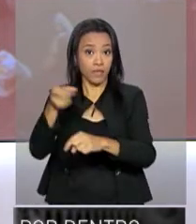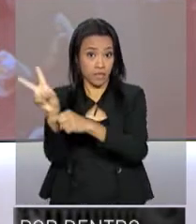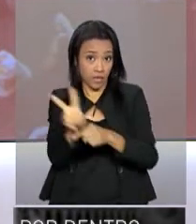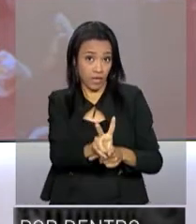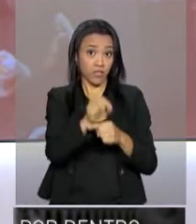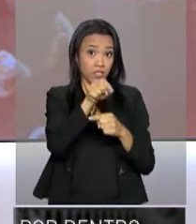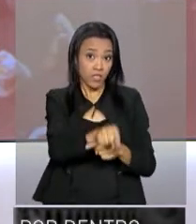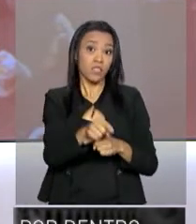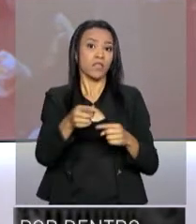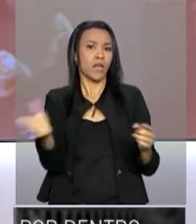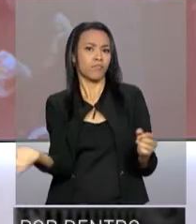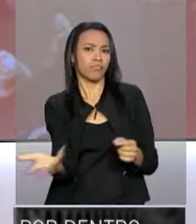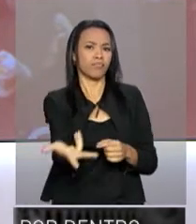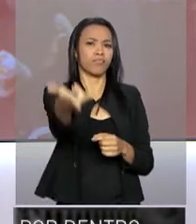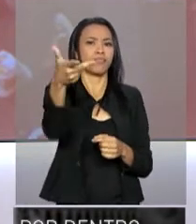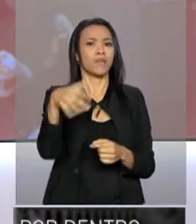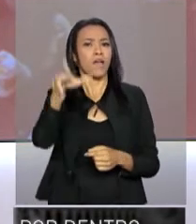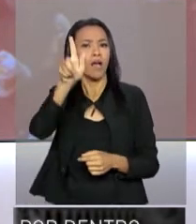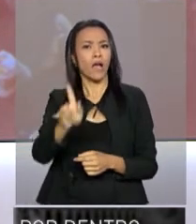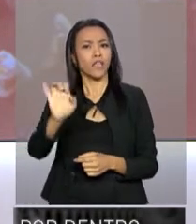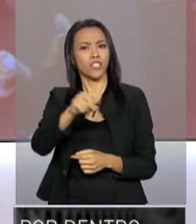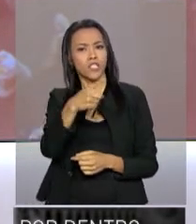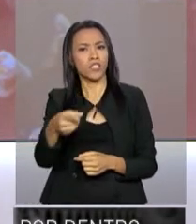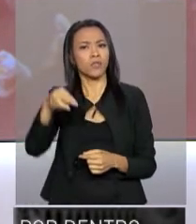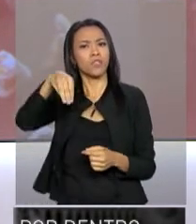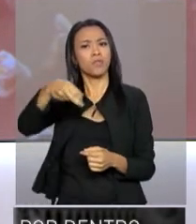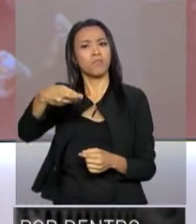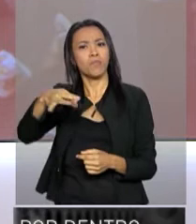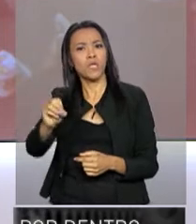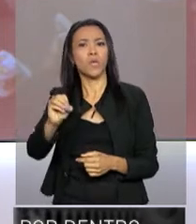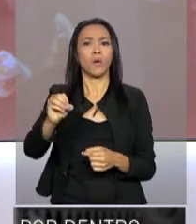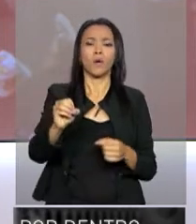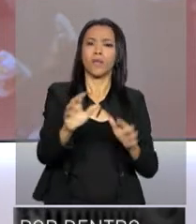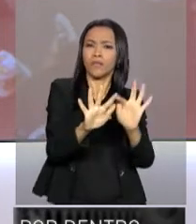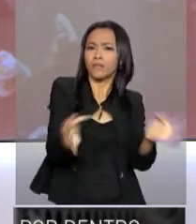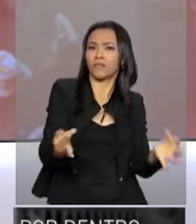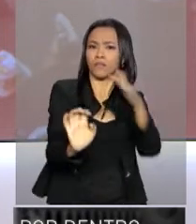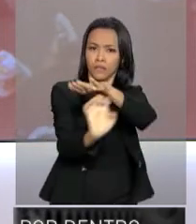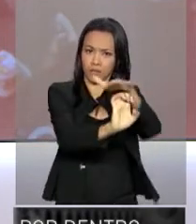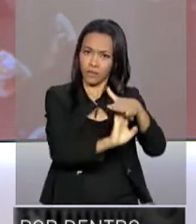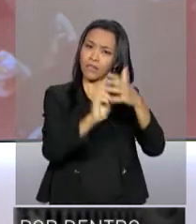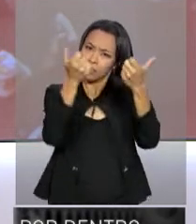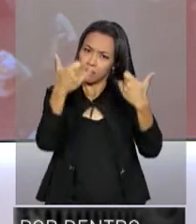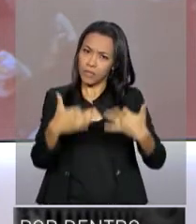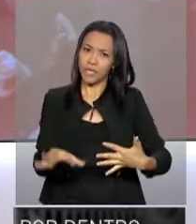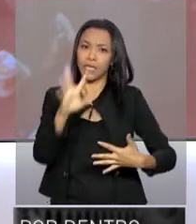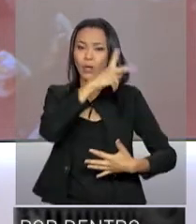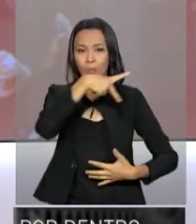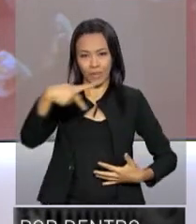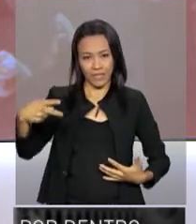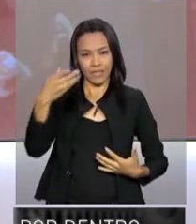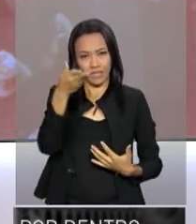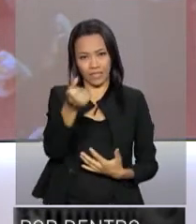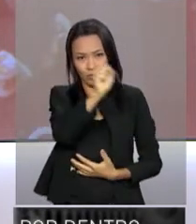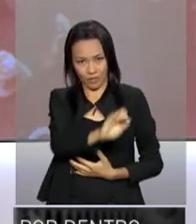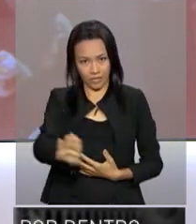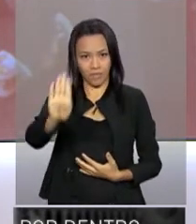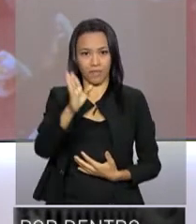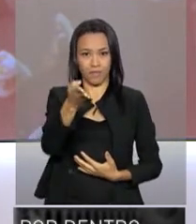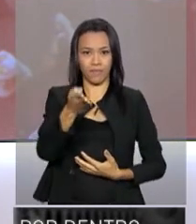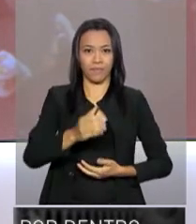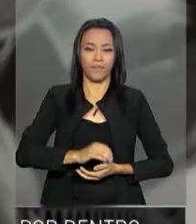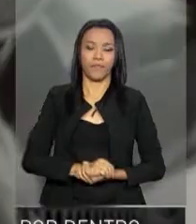mais agilidade à gestão das micro e pequenas empresas. É o que explica para a gente o presidente do Sebrae, Guilherme Afif